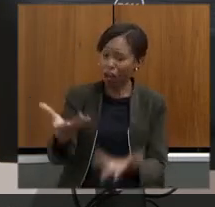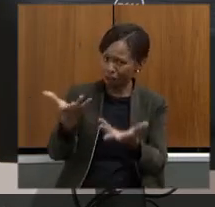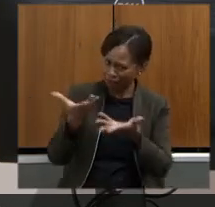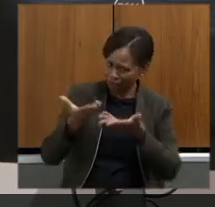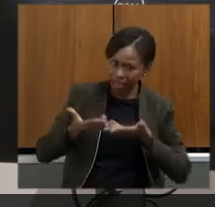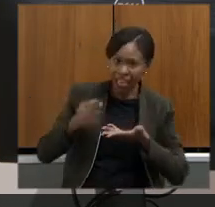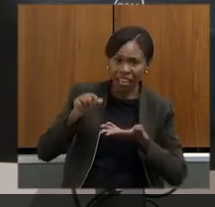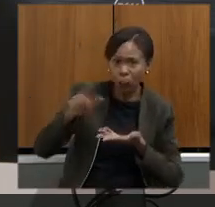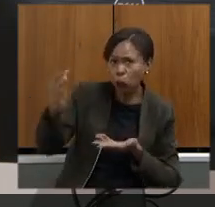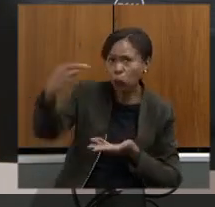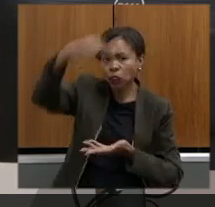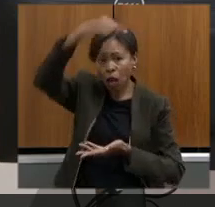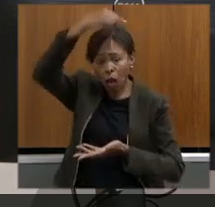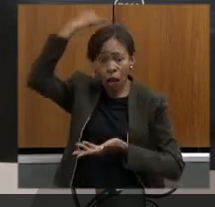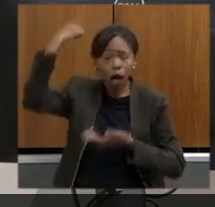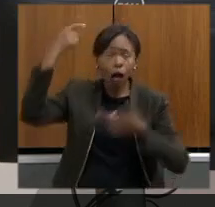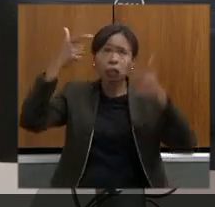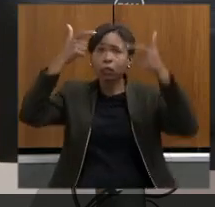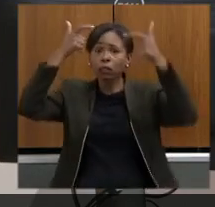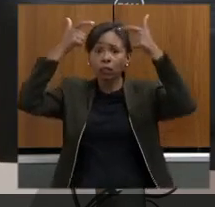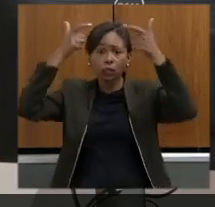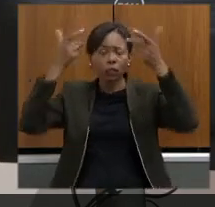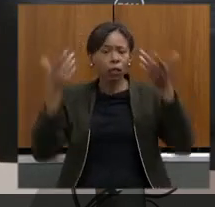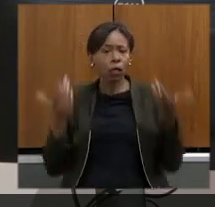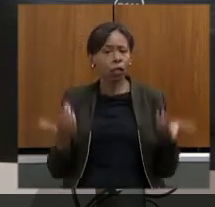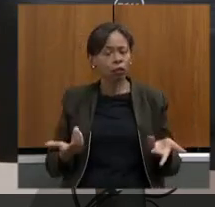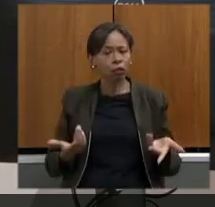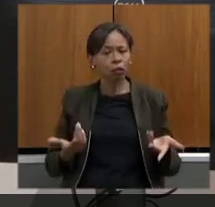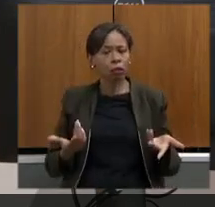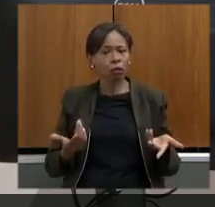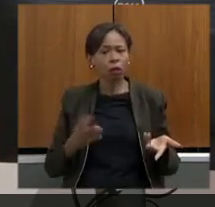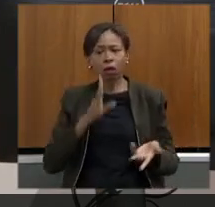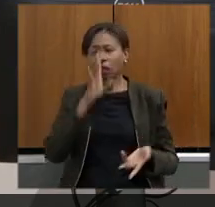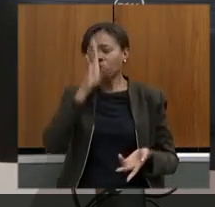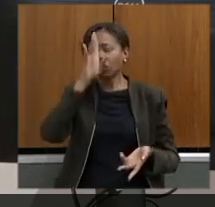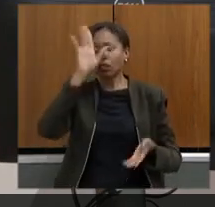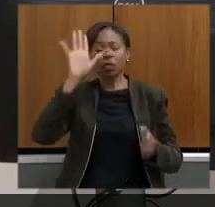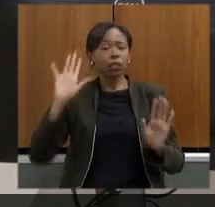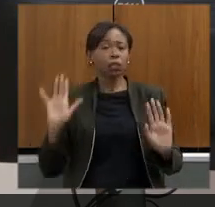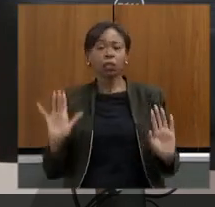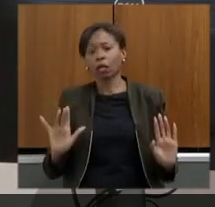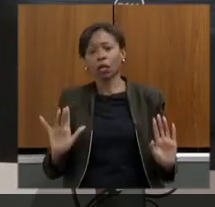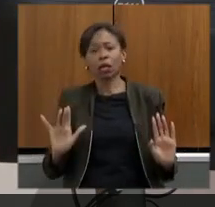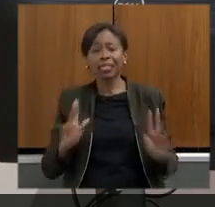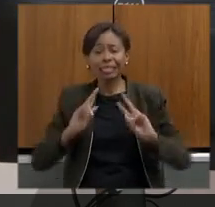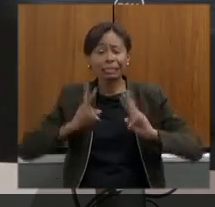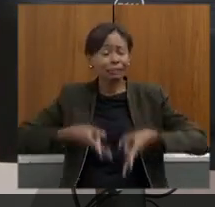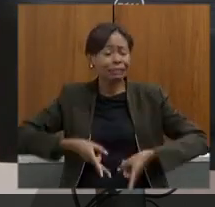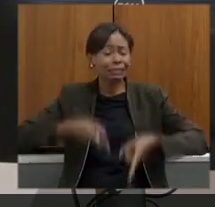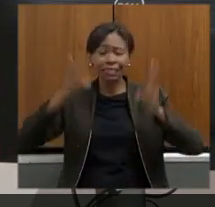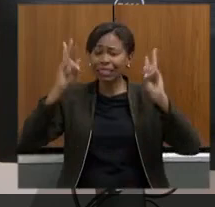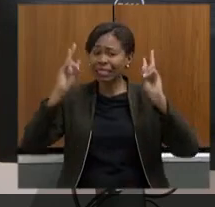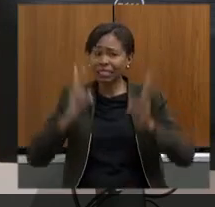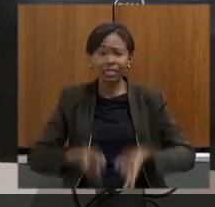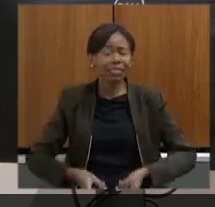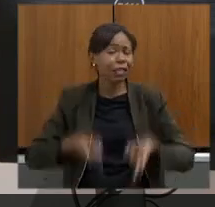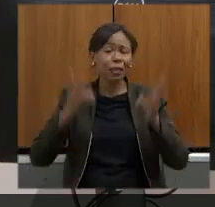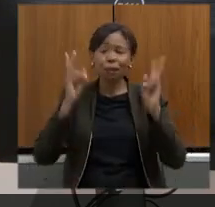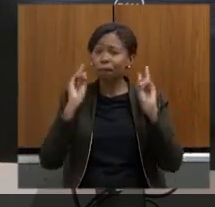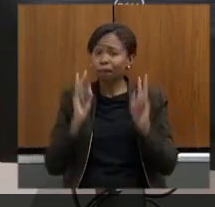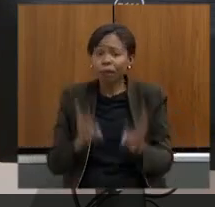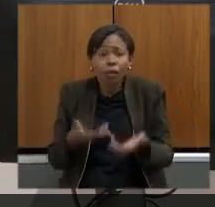Santo narrativa o sofisma que impera o tempo inteiro